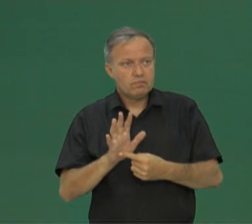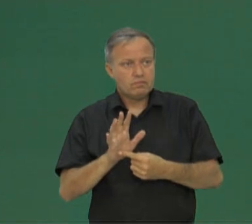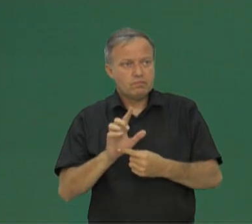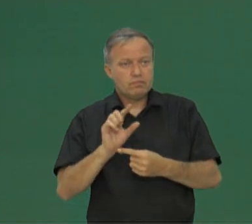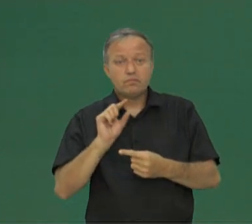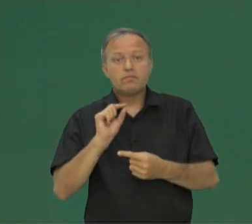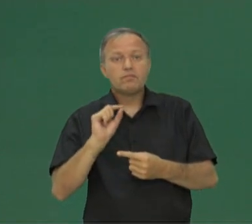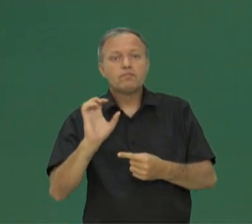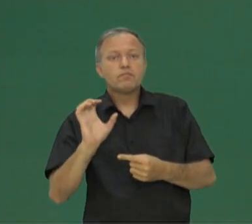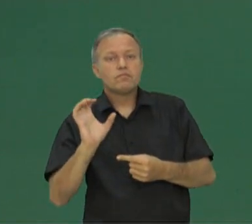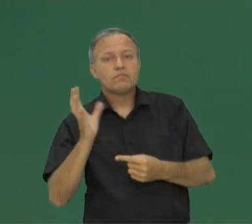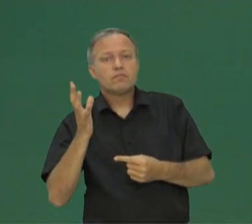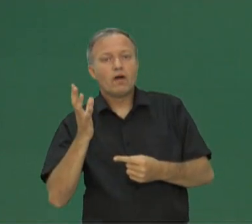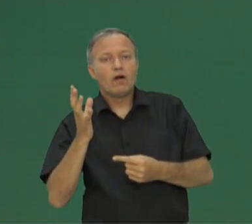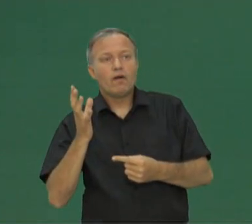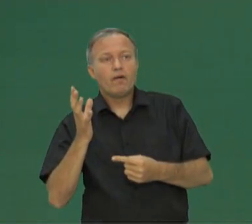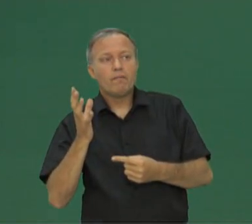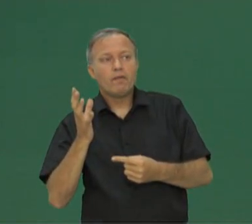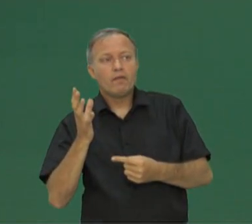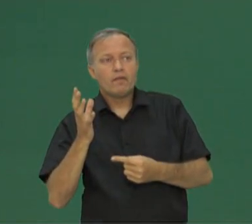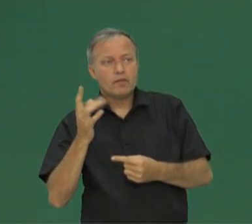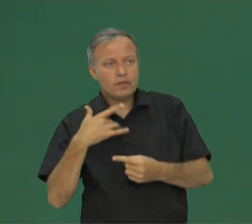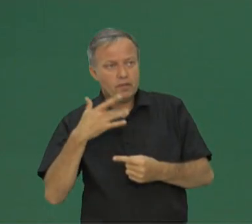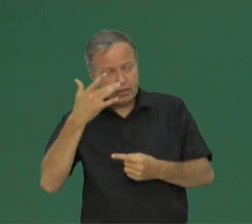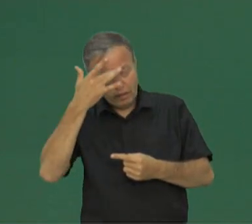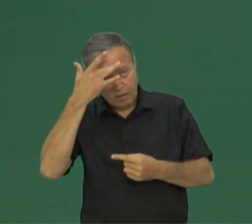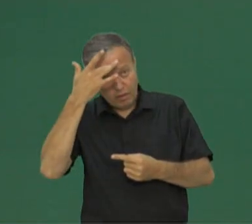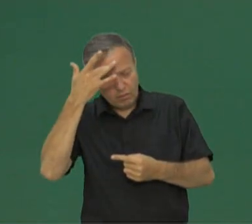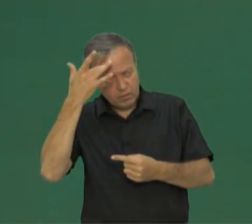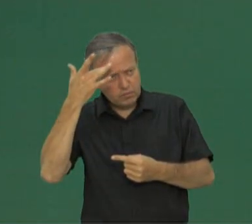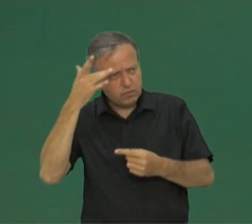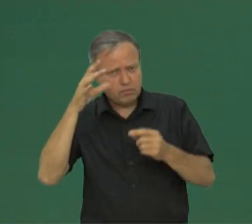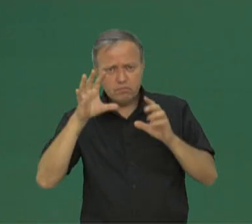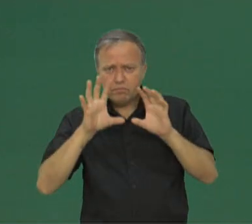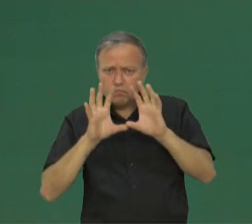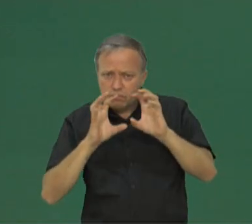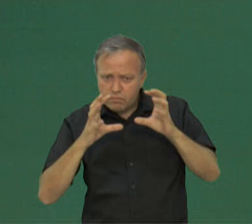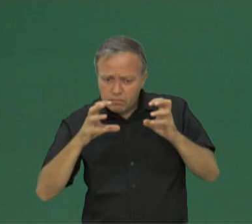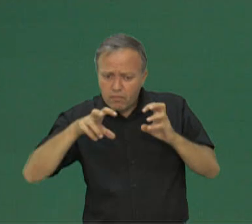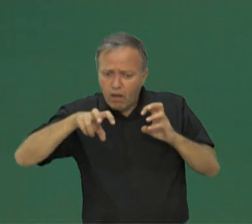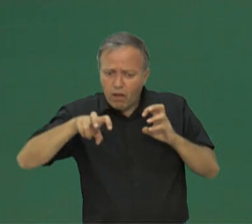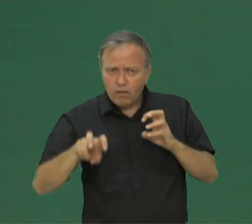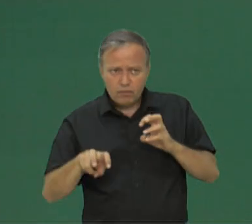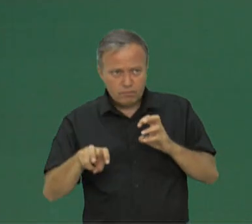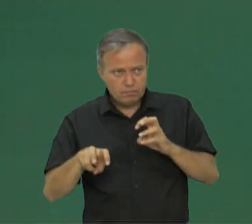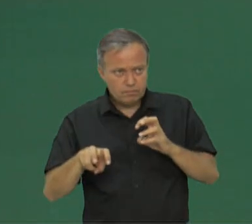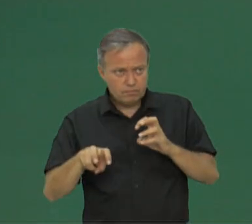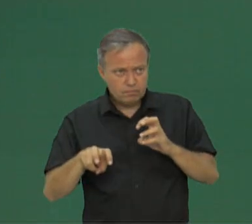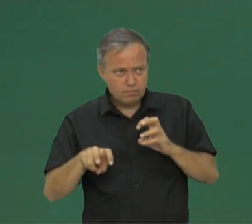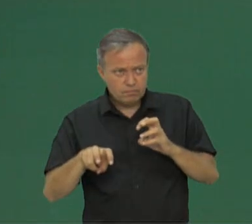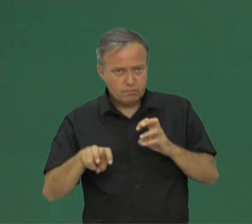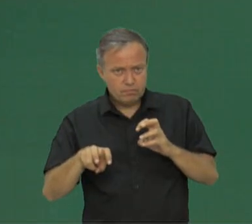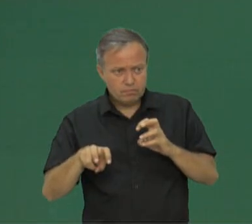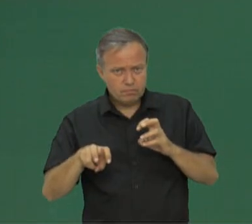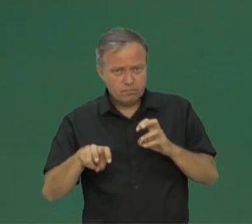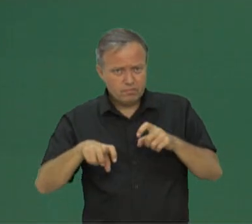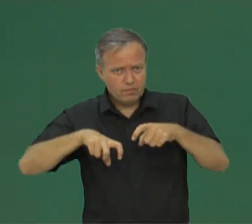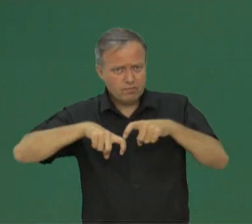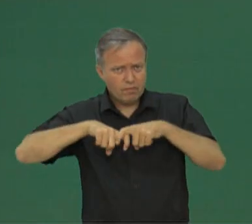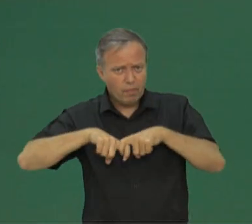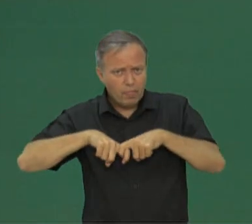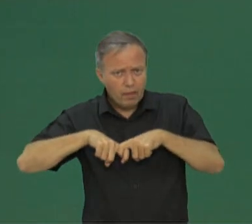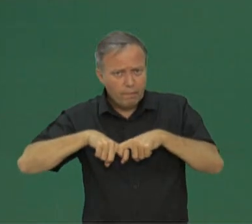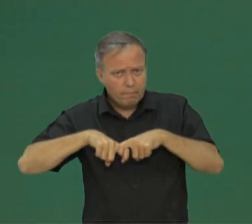uma performance. Veja que tem pessoas sentadas, né? Com as pernas dobradas, né? Então elas